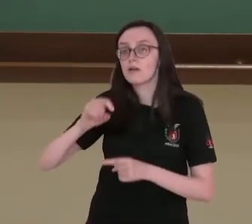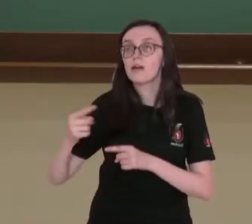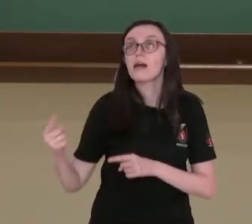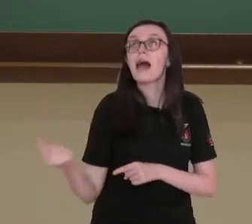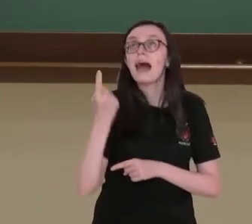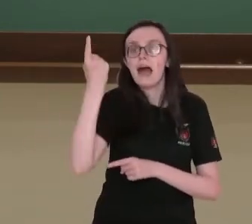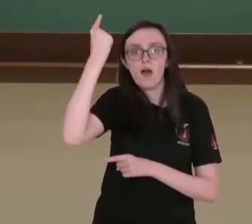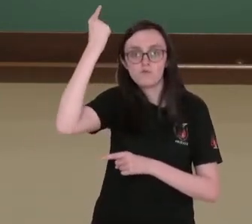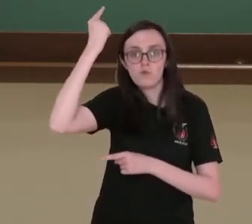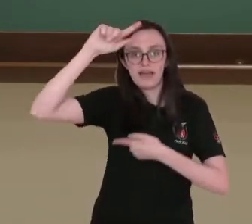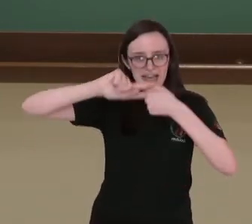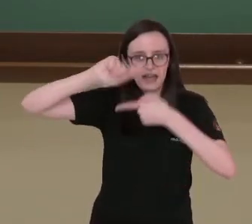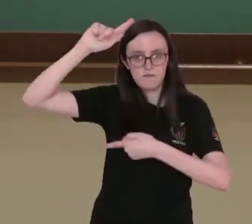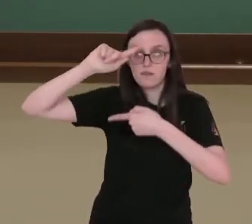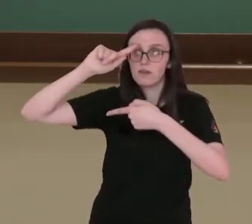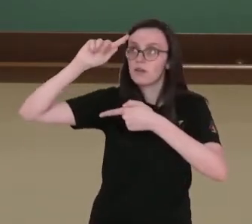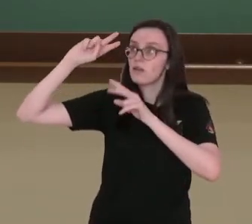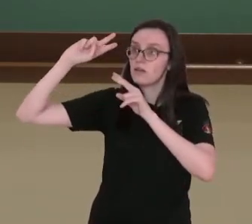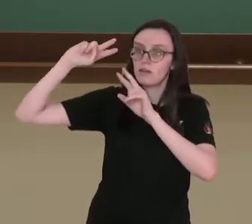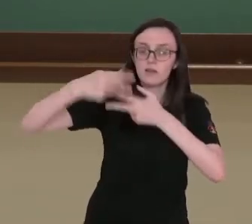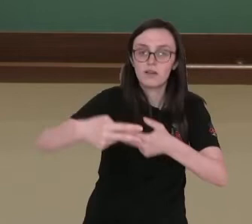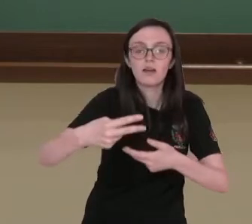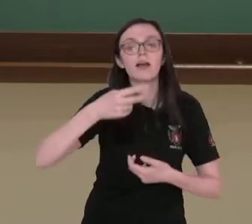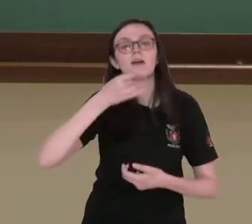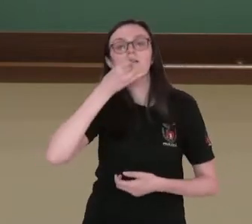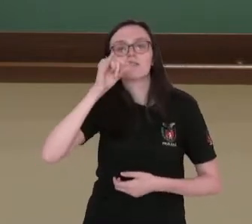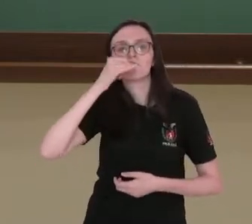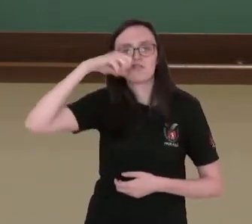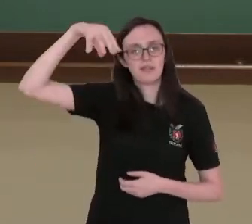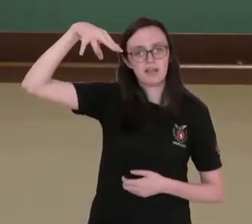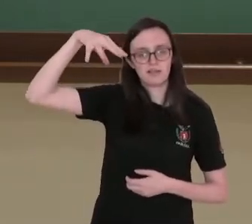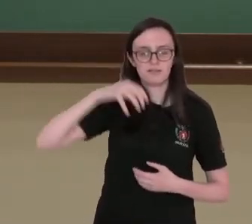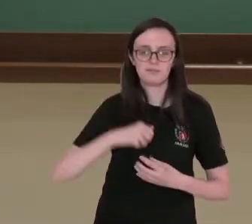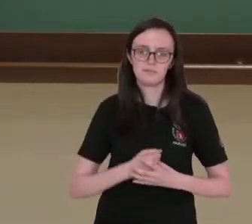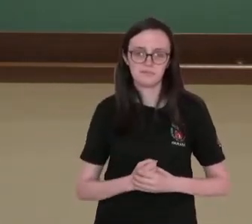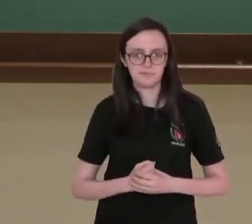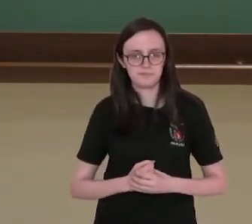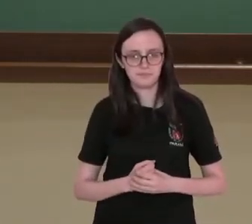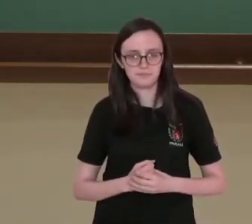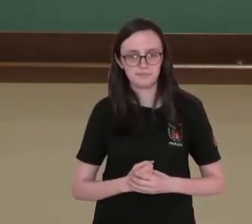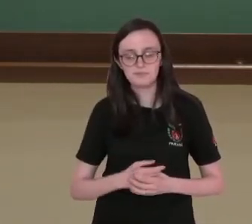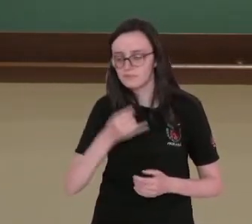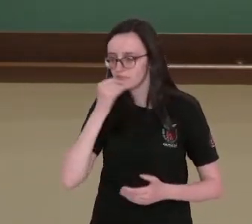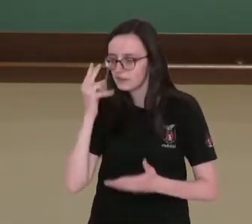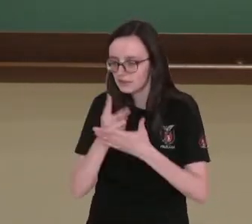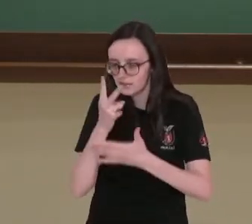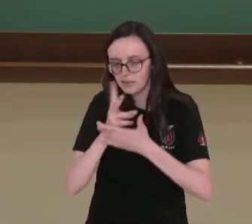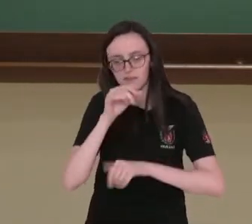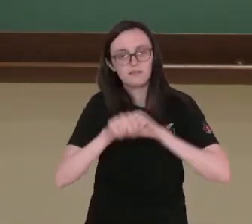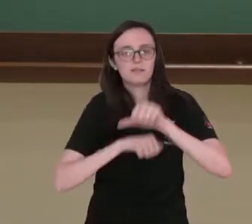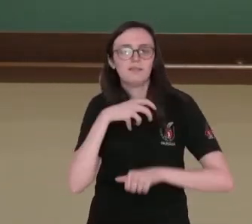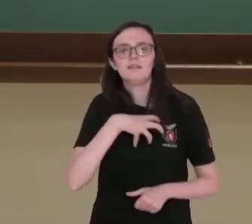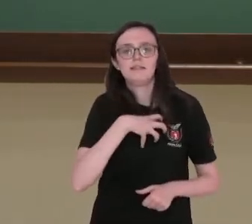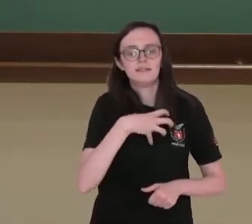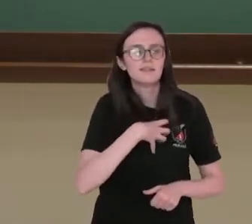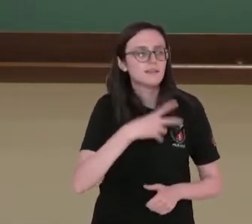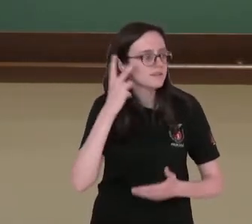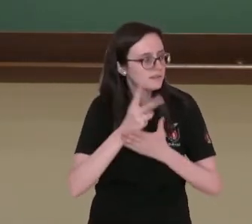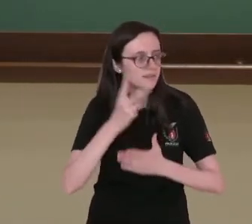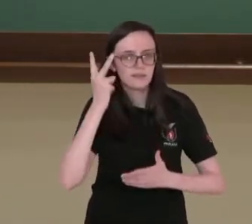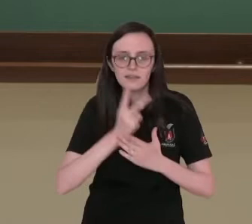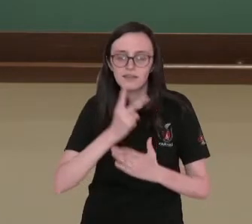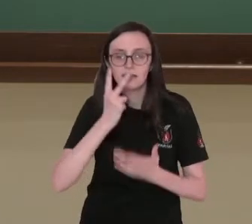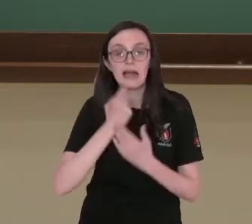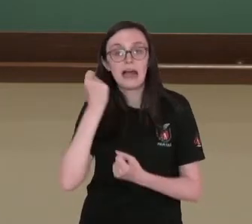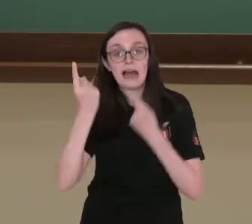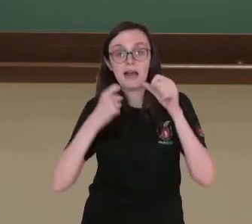gravidade, pessoal, agora em energia elétrica. Então a energia ela sempre vai, vai mudar de forma. E elas, pessoal, em